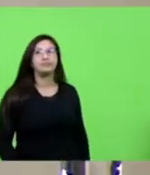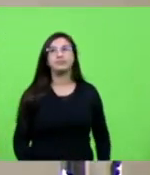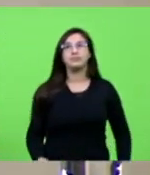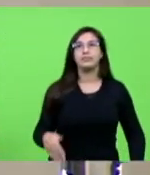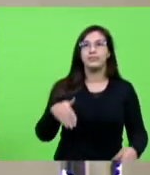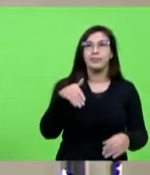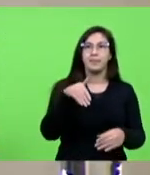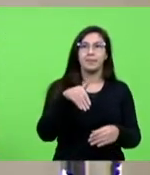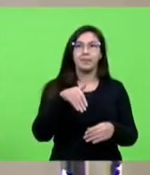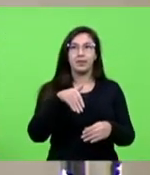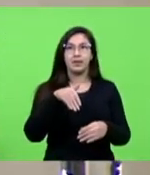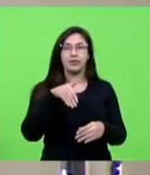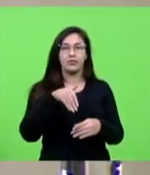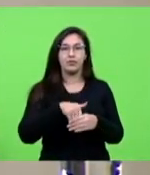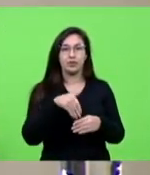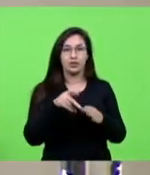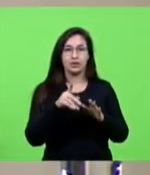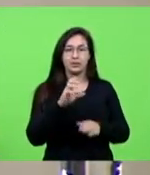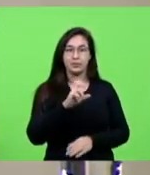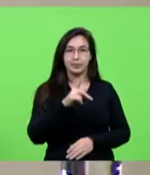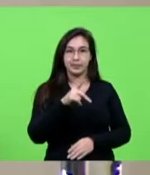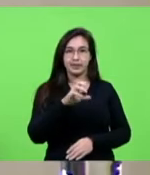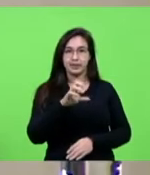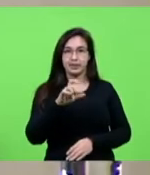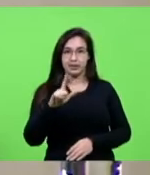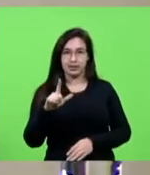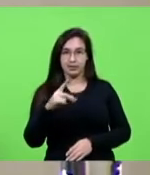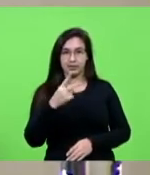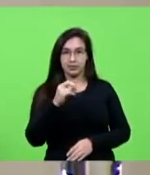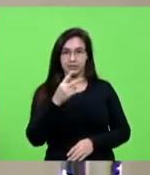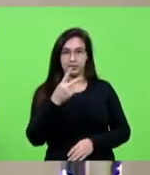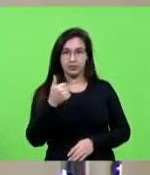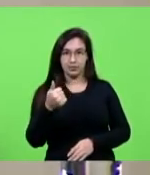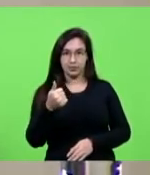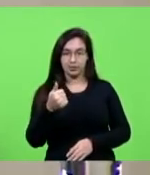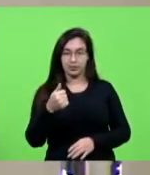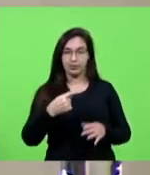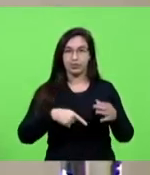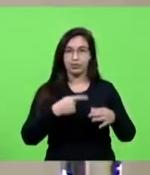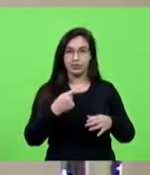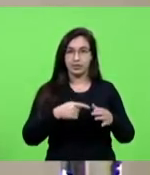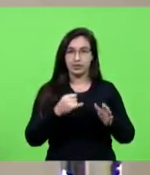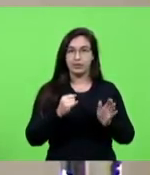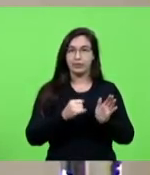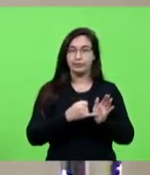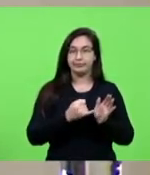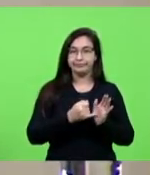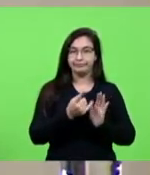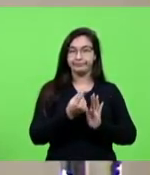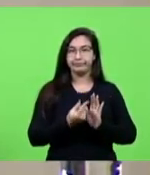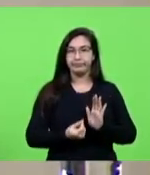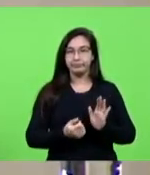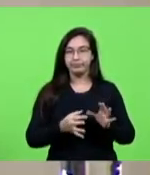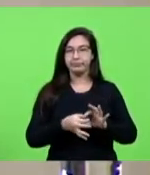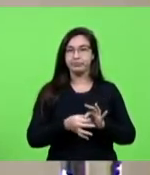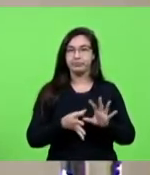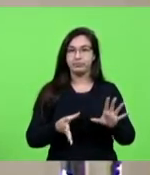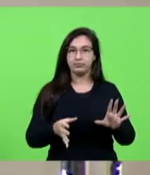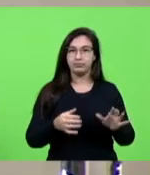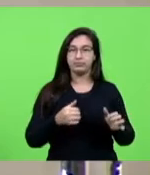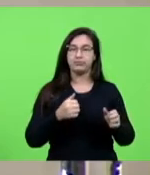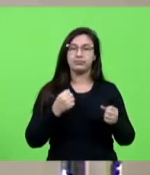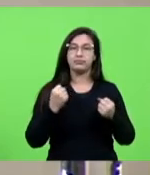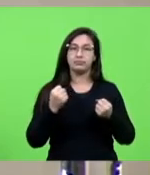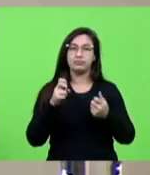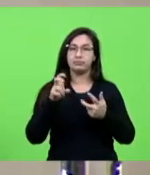PCL 236/2021, autor Comissão de Finanças e Tributação. Autoriza o Poder Executivo a conceder auxílio emergencial na